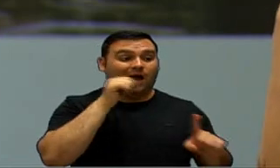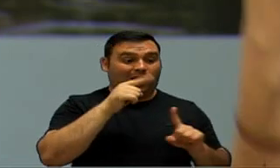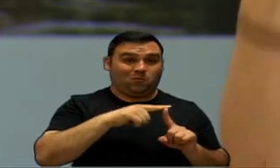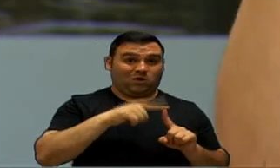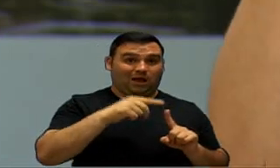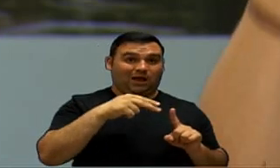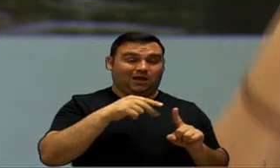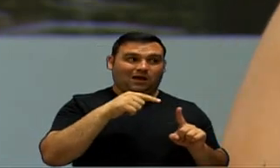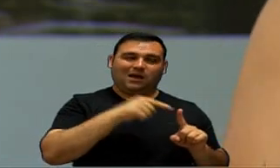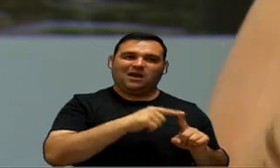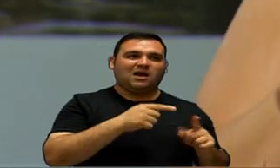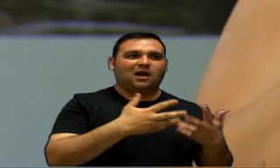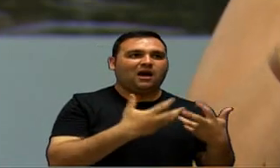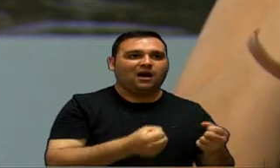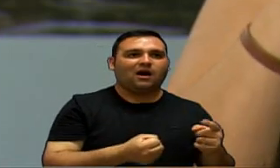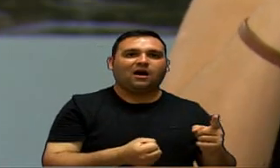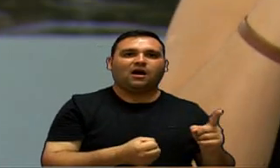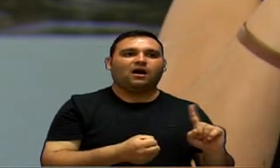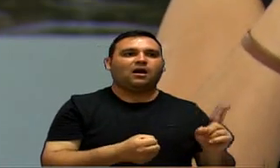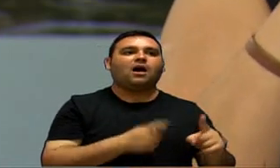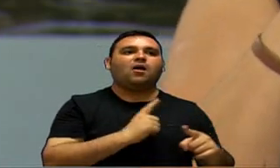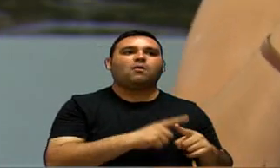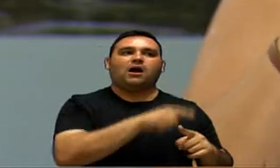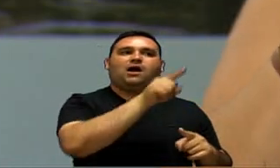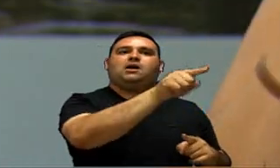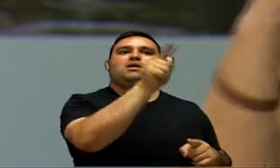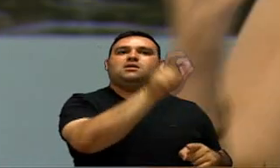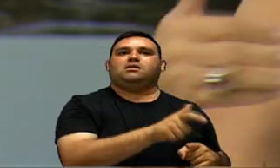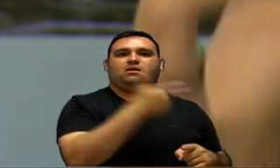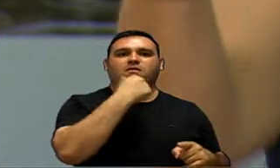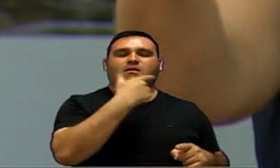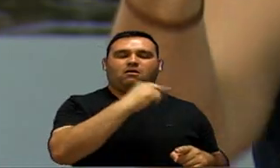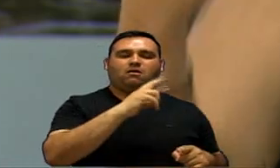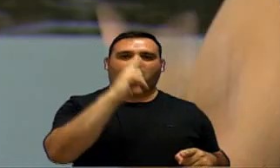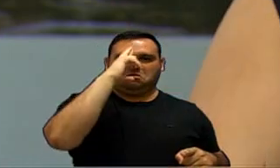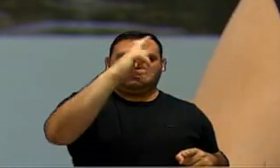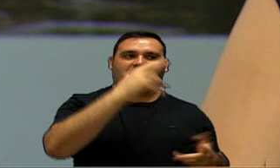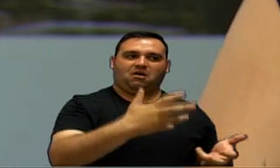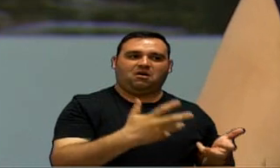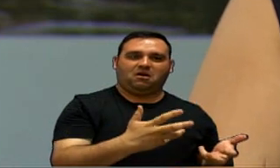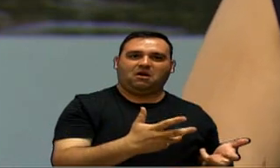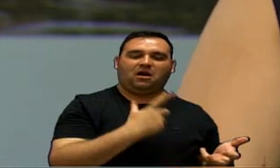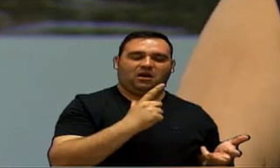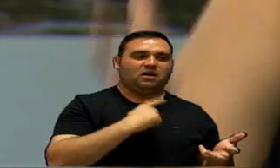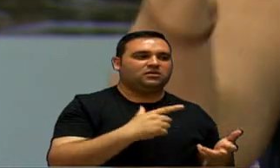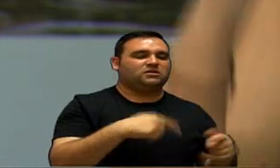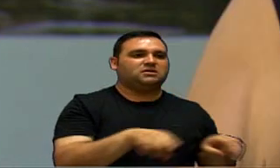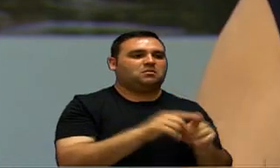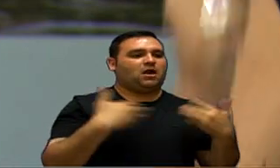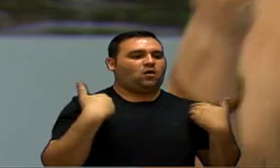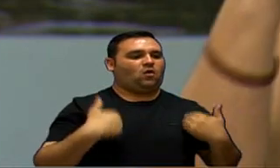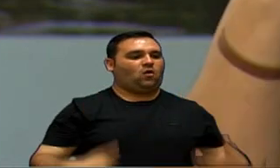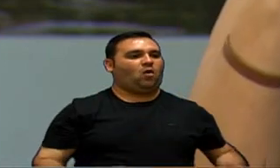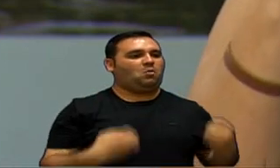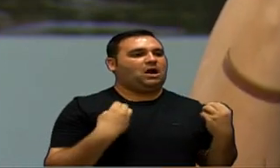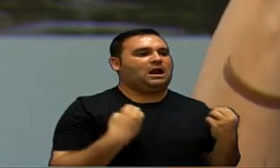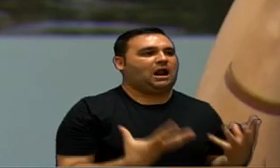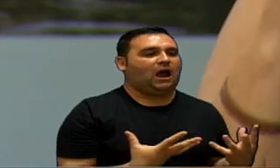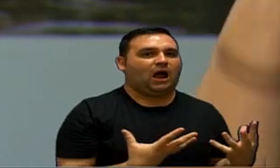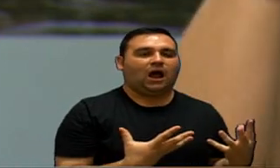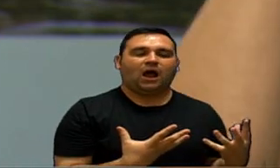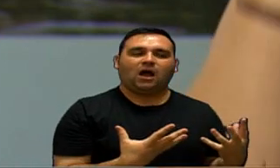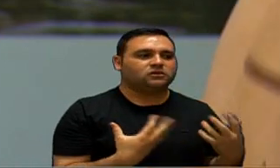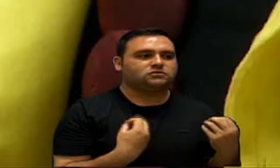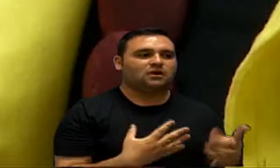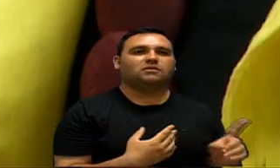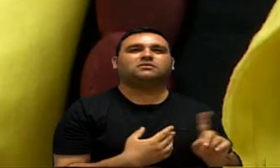cedeu a ele, porque ele queria, né, que ela cedesse o corpo dela e ela não cedeu, e